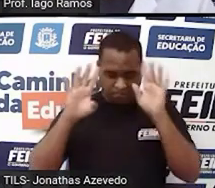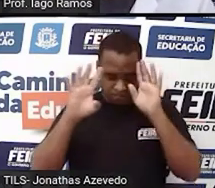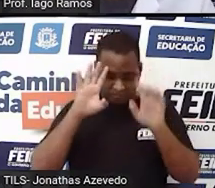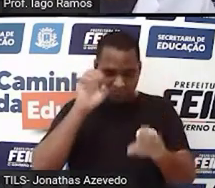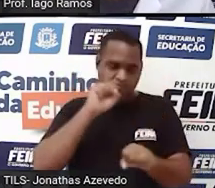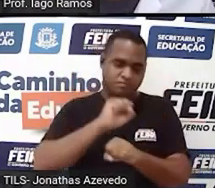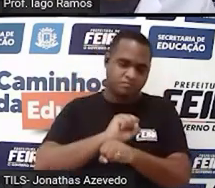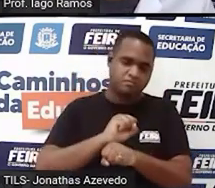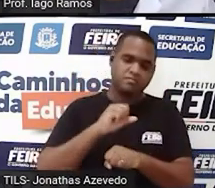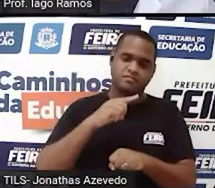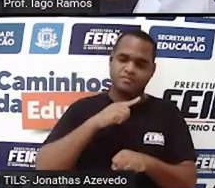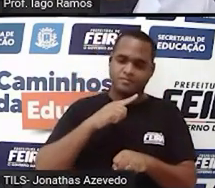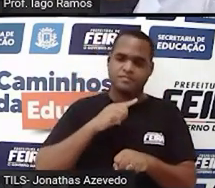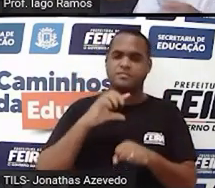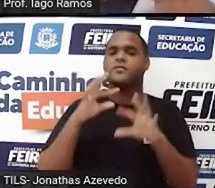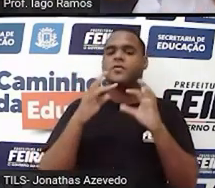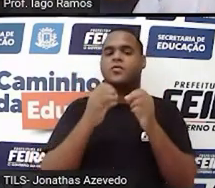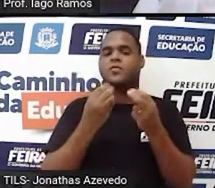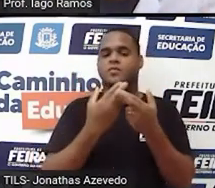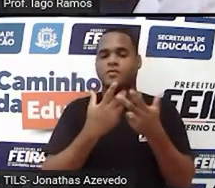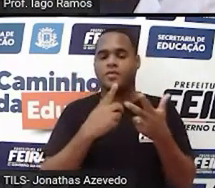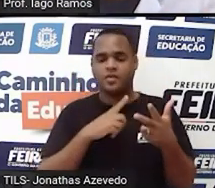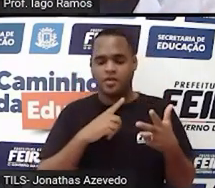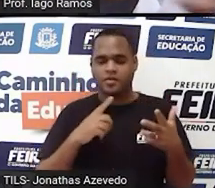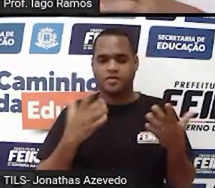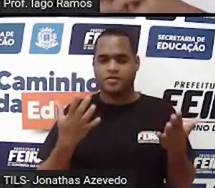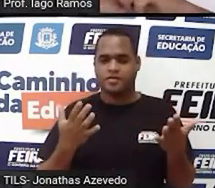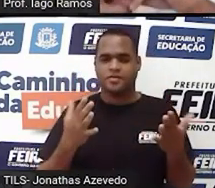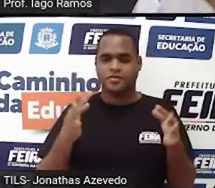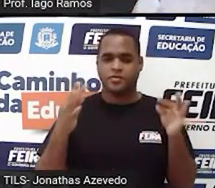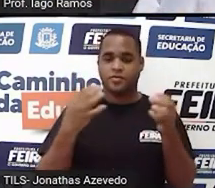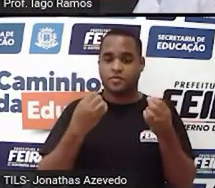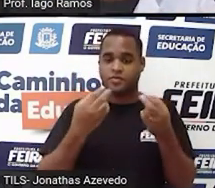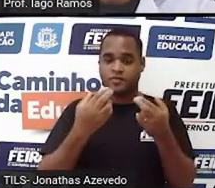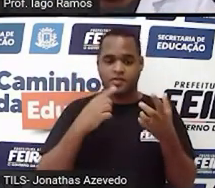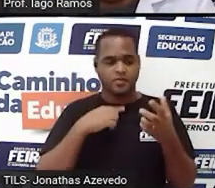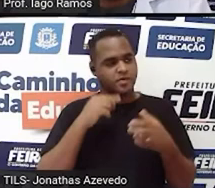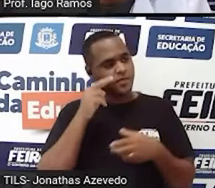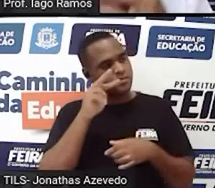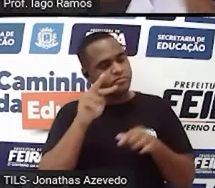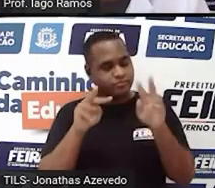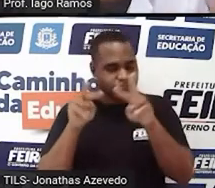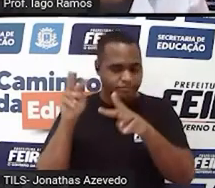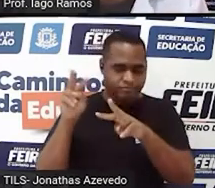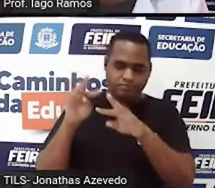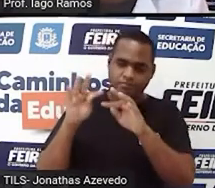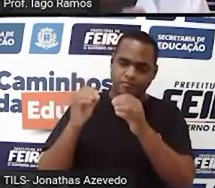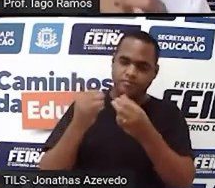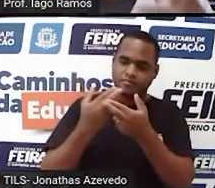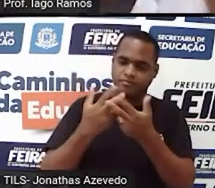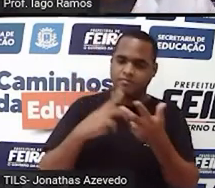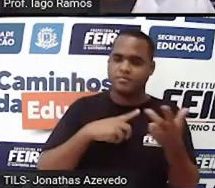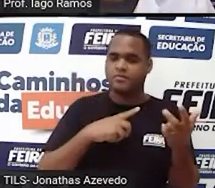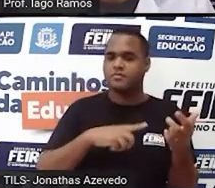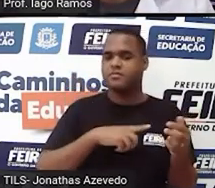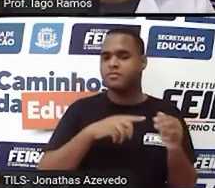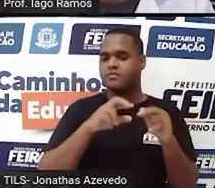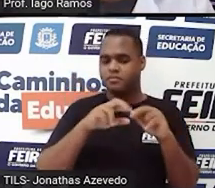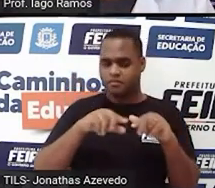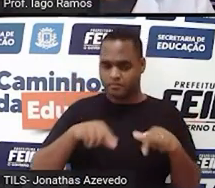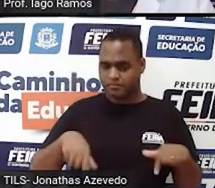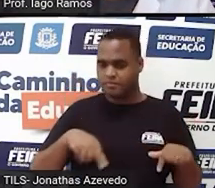mas tudo se a gente olhar aqui né O que está ao nosso redor as coisas os